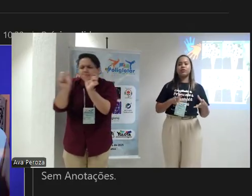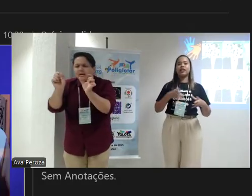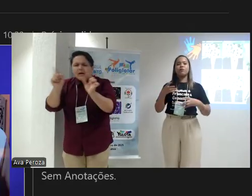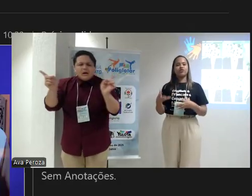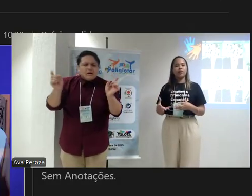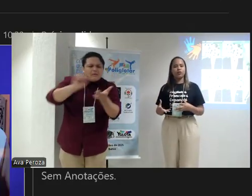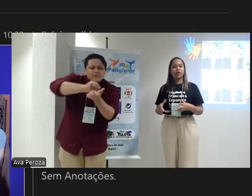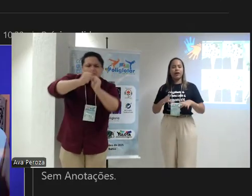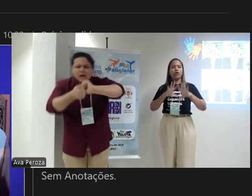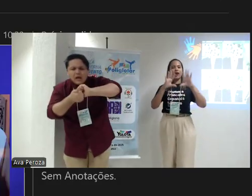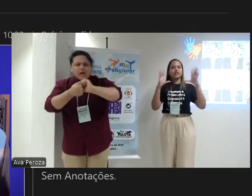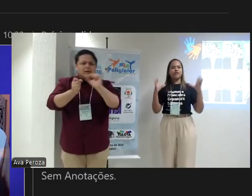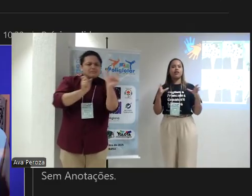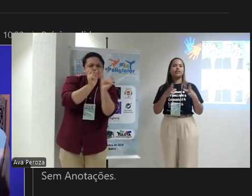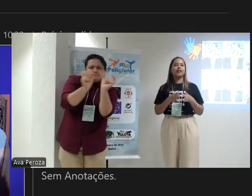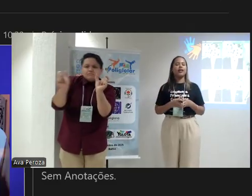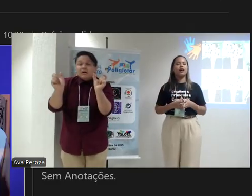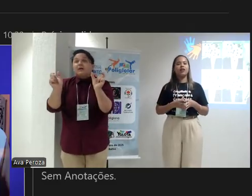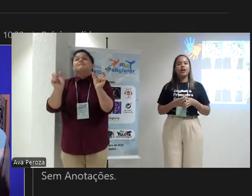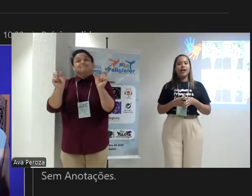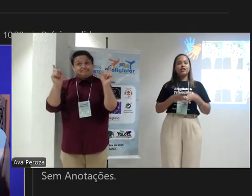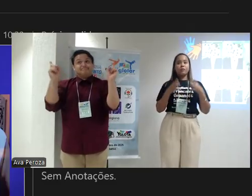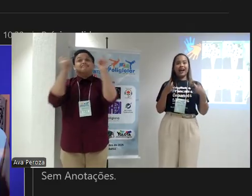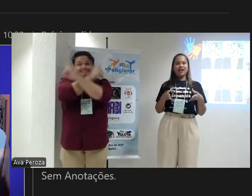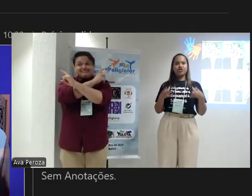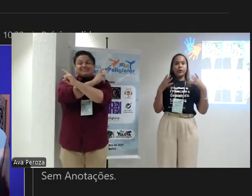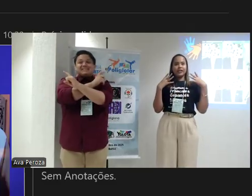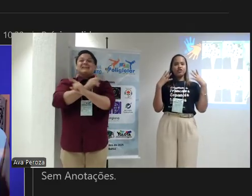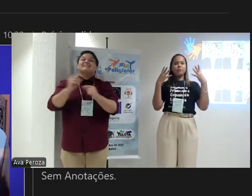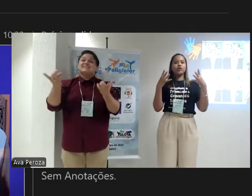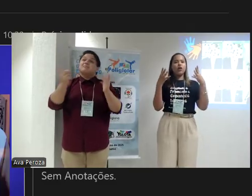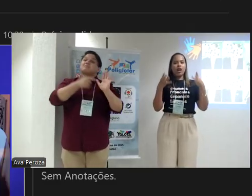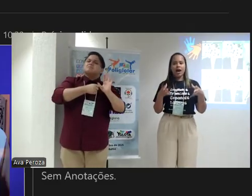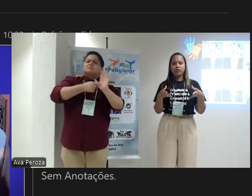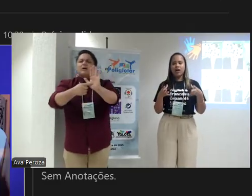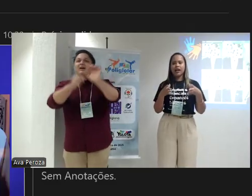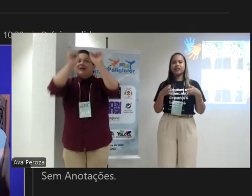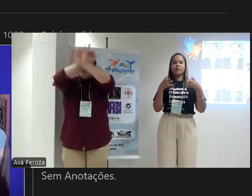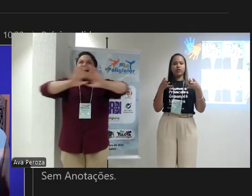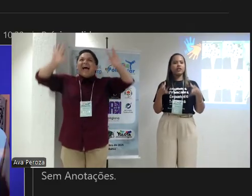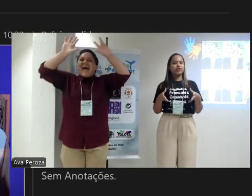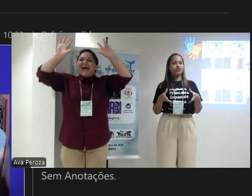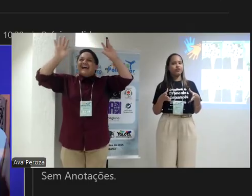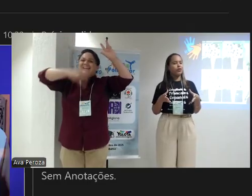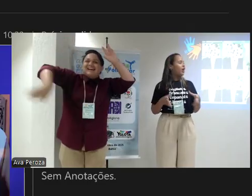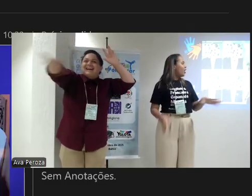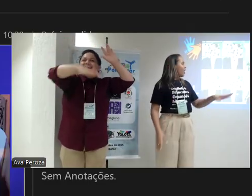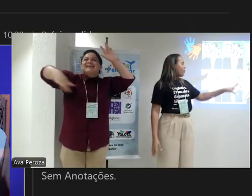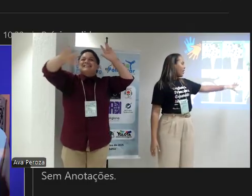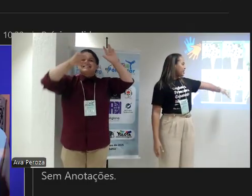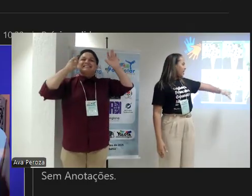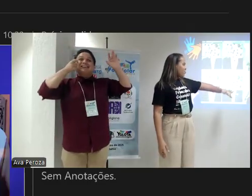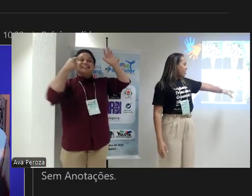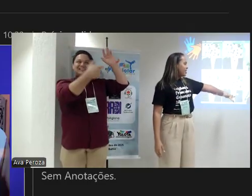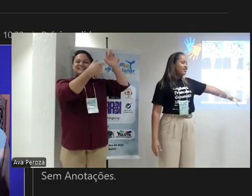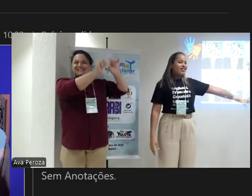adaptação, tempo de leitura para colocar as falas na tela. Isso para garantir um entendimento claro, além da pessoa que está assistindo. Porém,